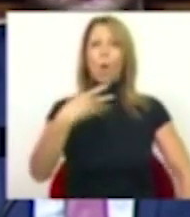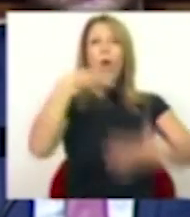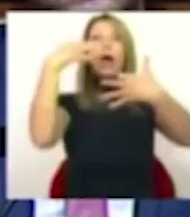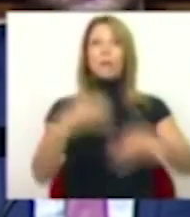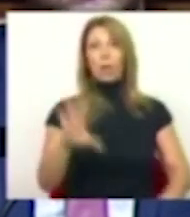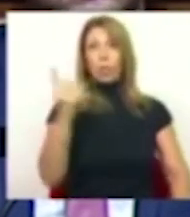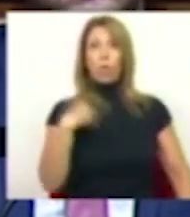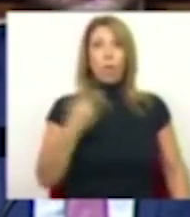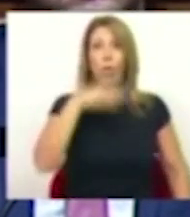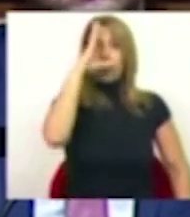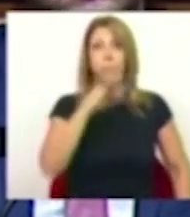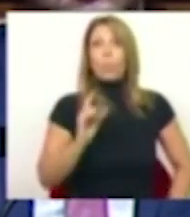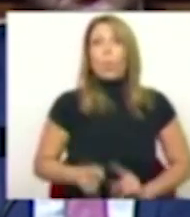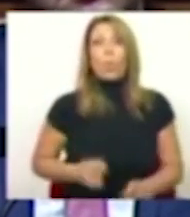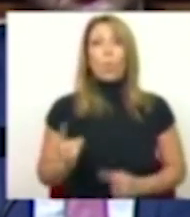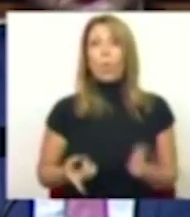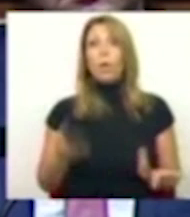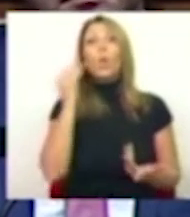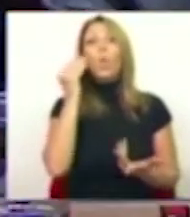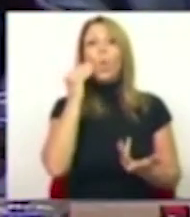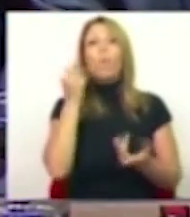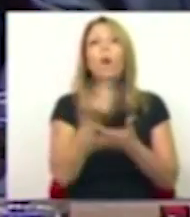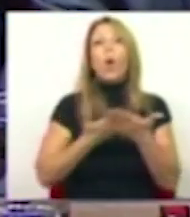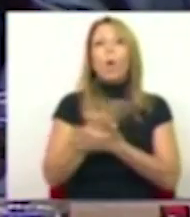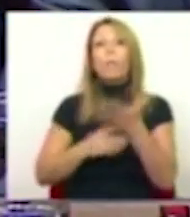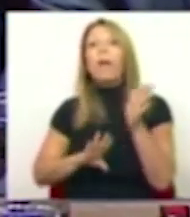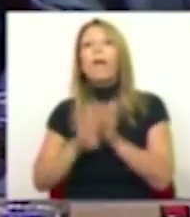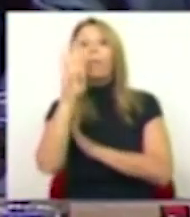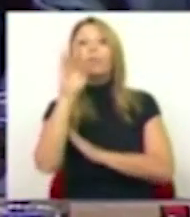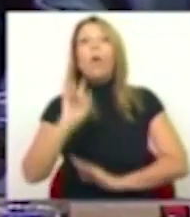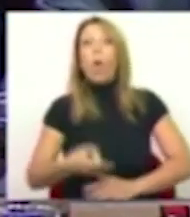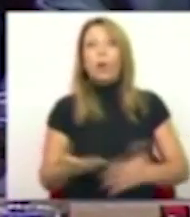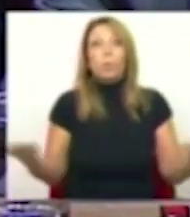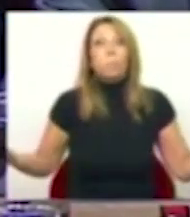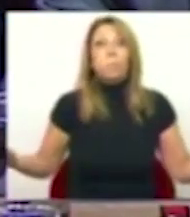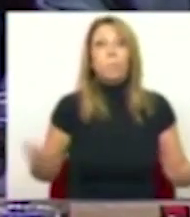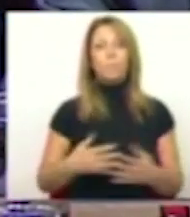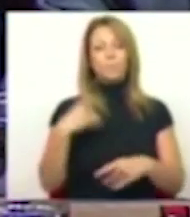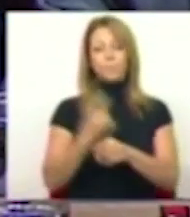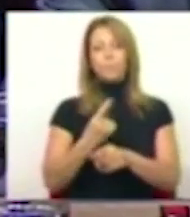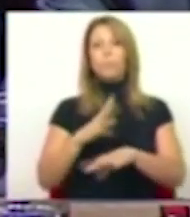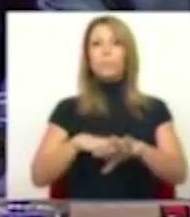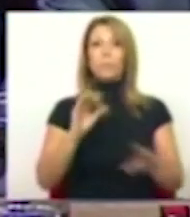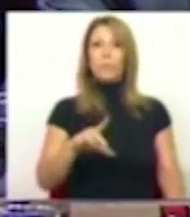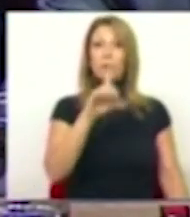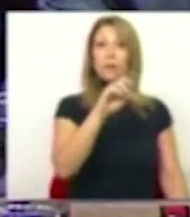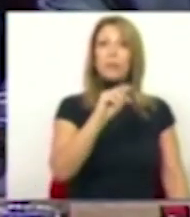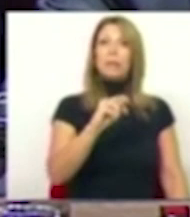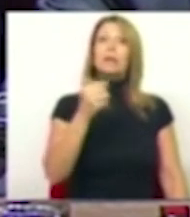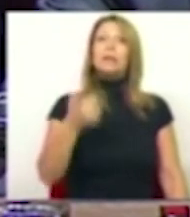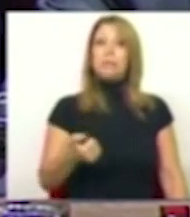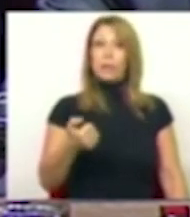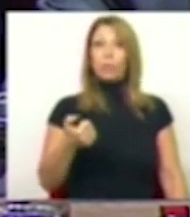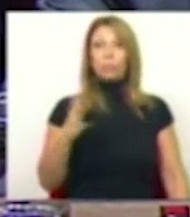noção exata daquilo que vai ser a evolução da economia? E relativamente aos 735 já